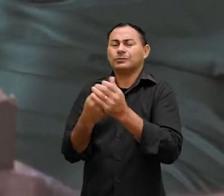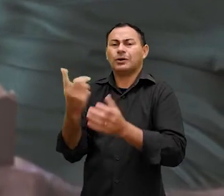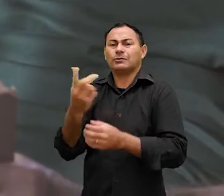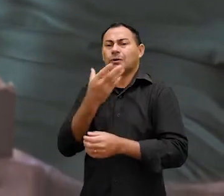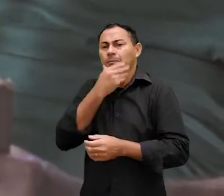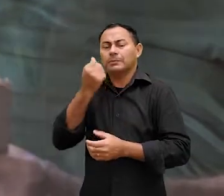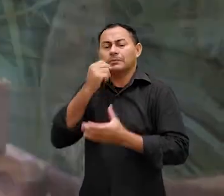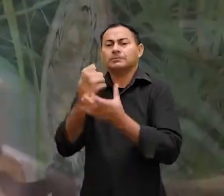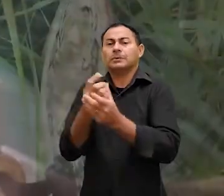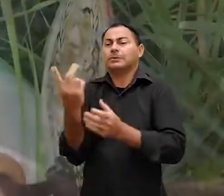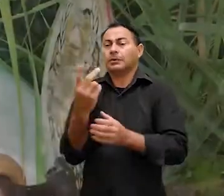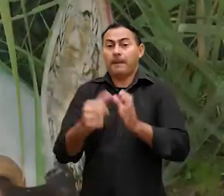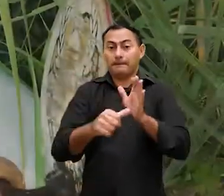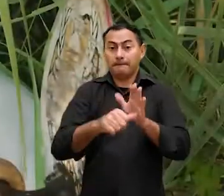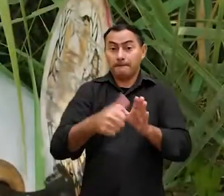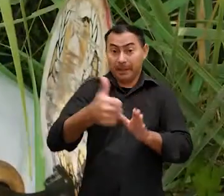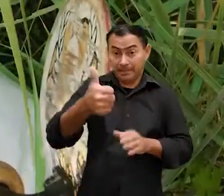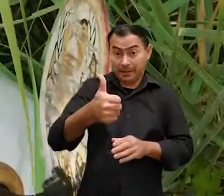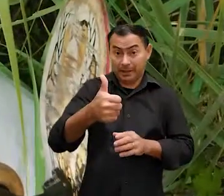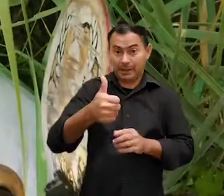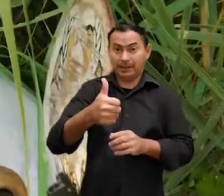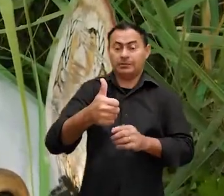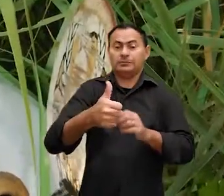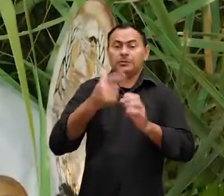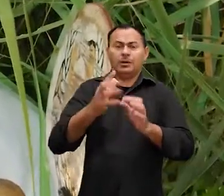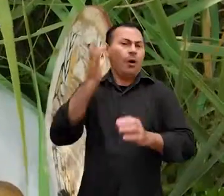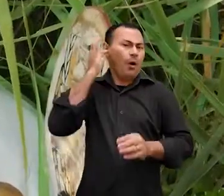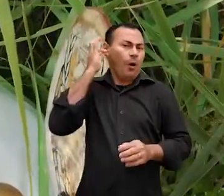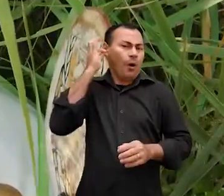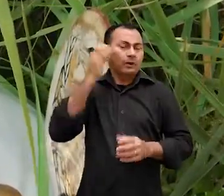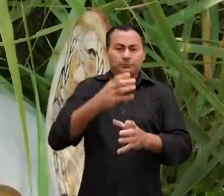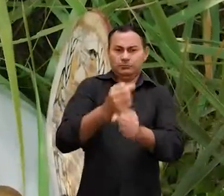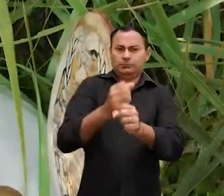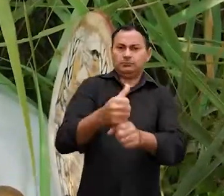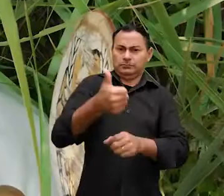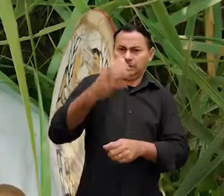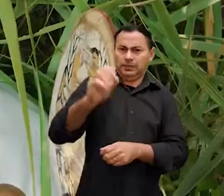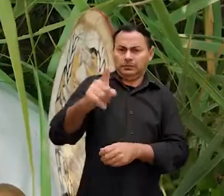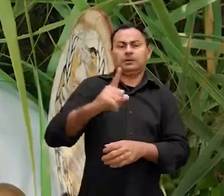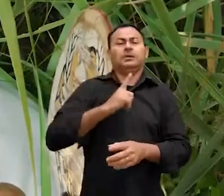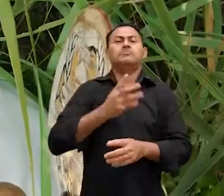fato. Se o primeiro terço da sua vida for excelente, nota 10,